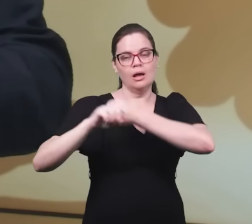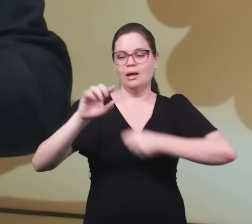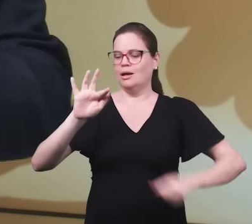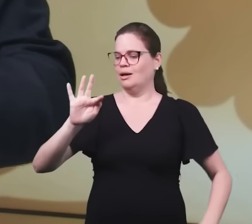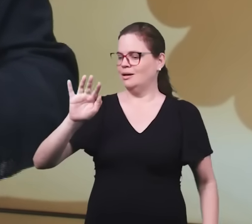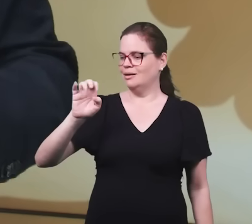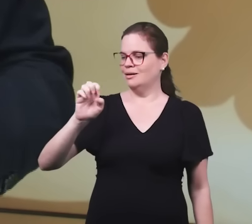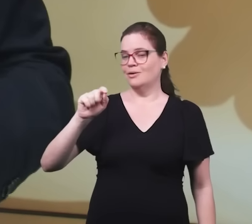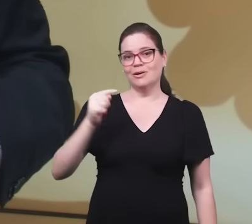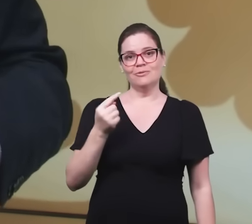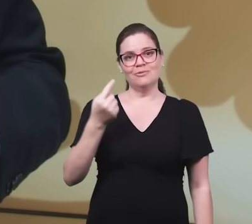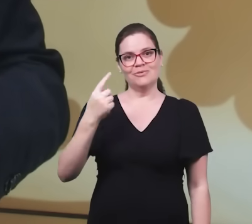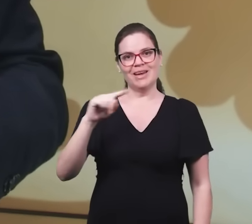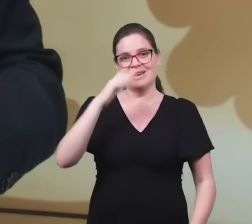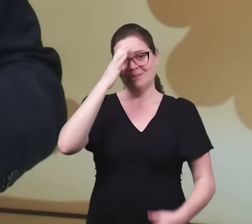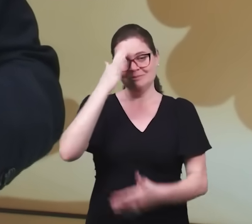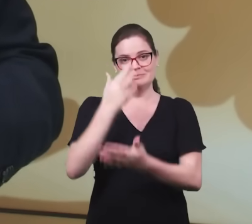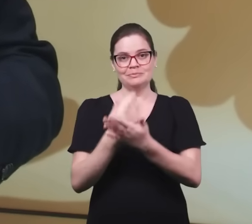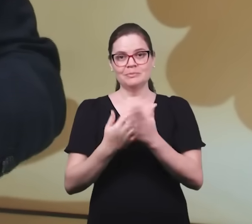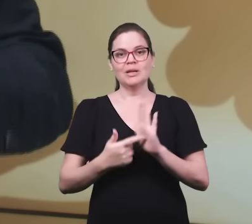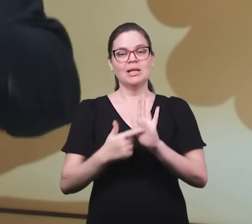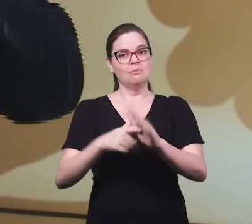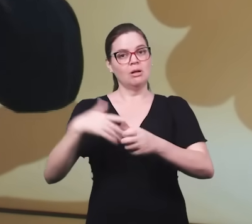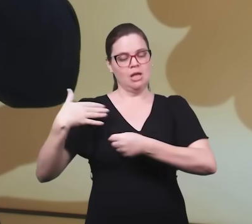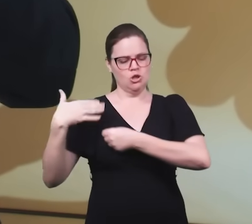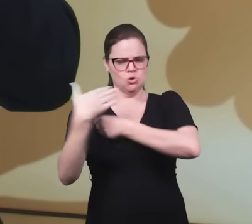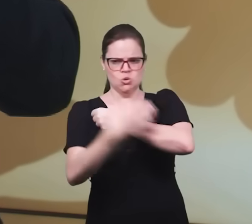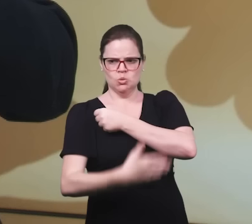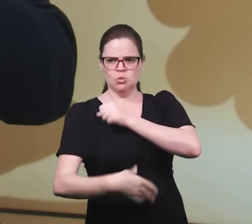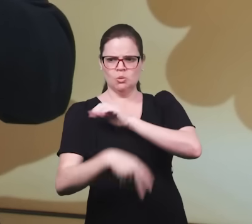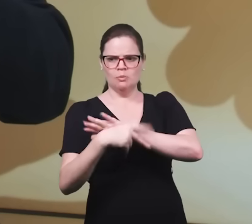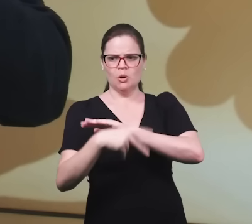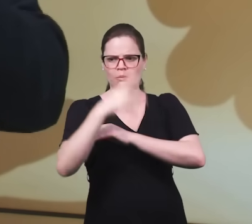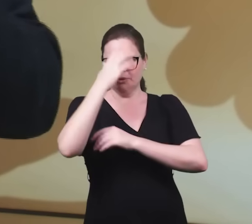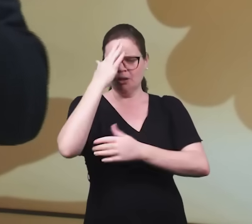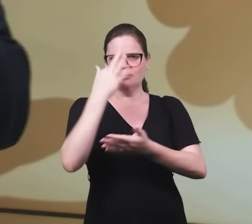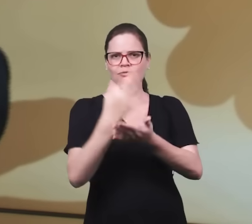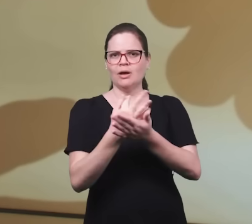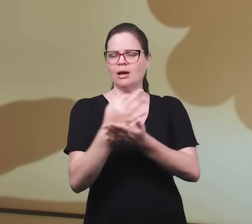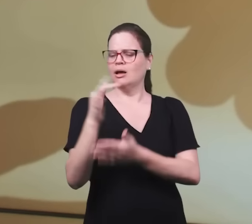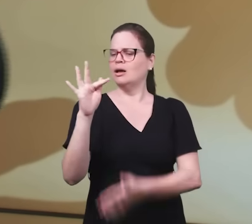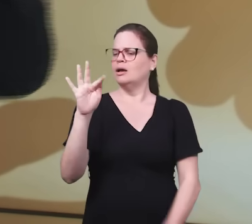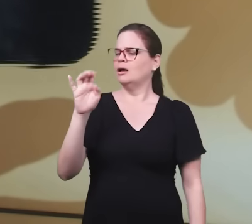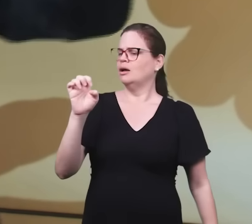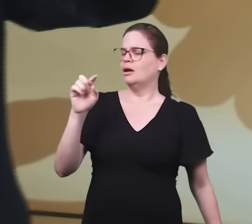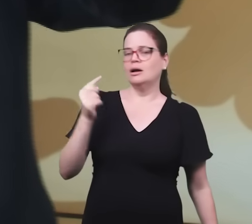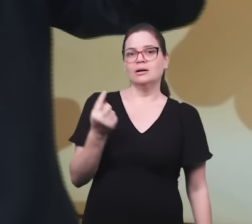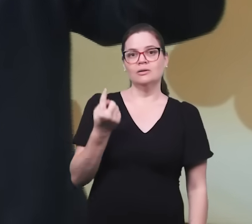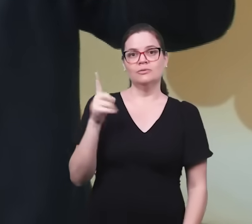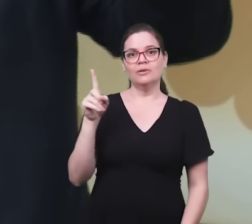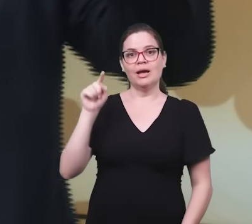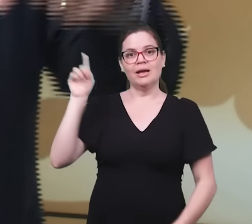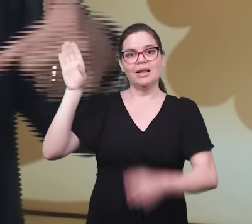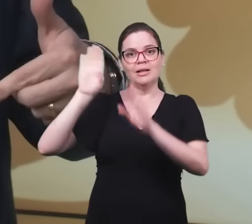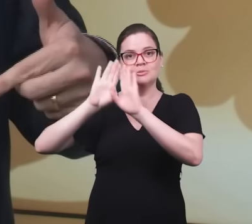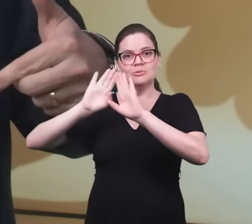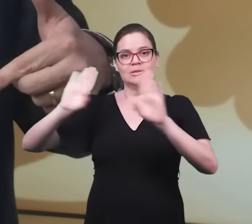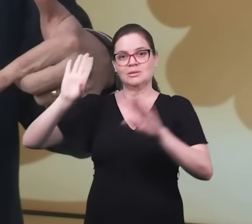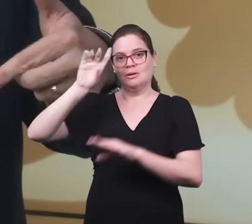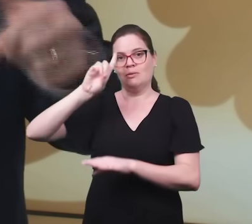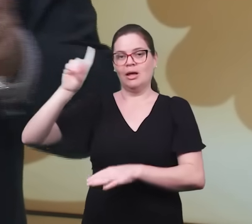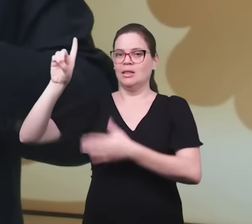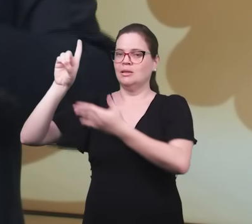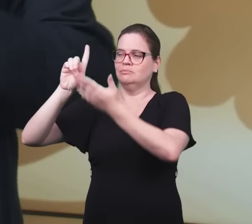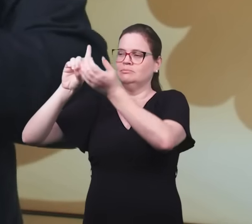diz assim, o escudo da fé. A fé é um atributo que vem de